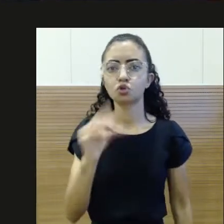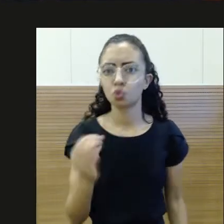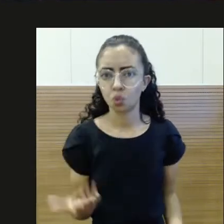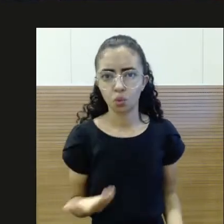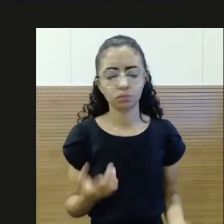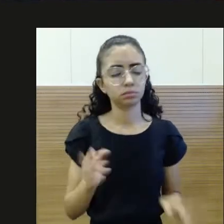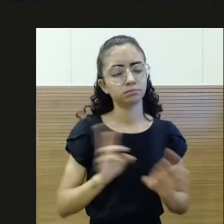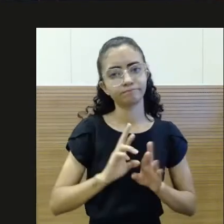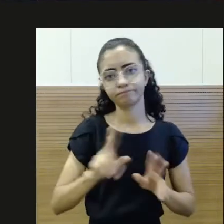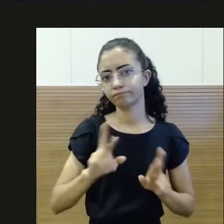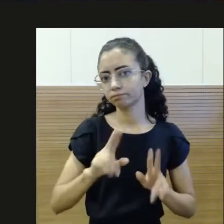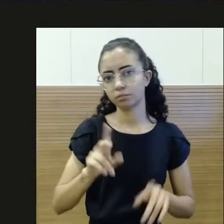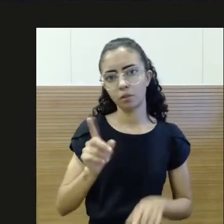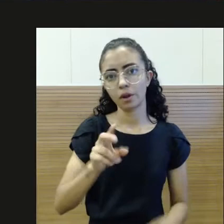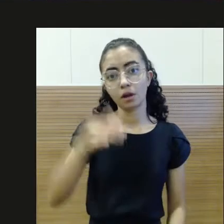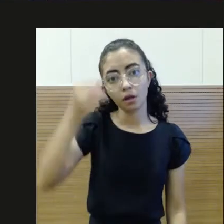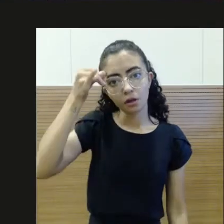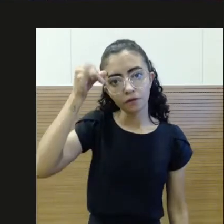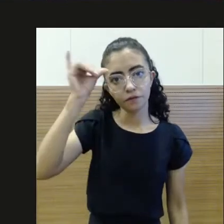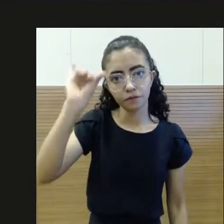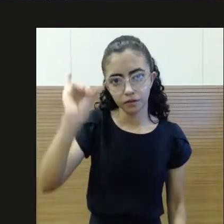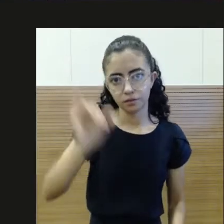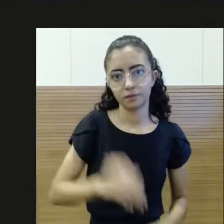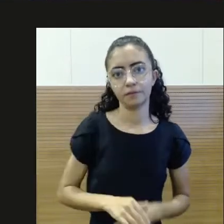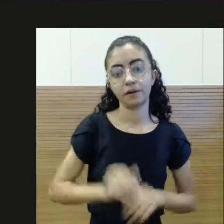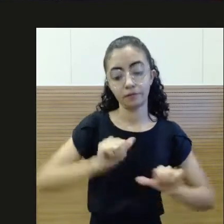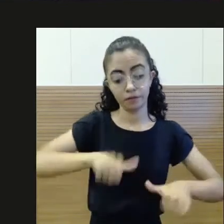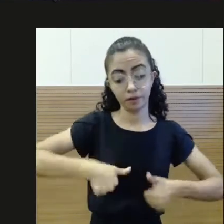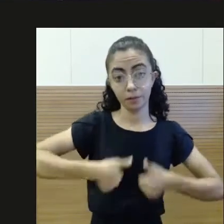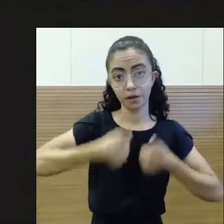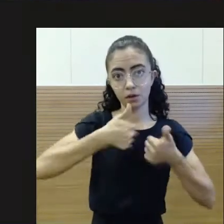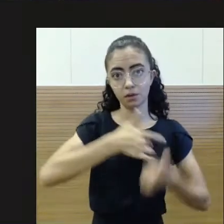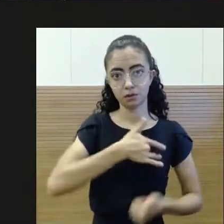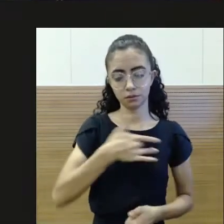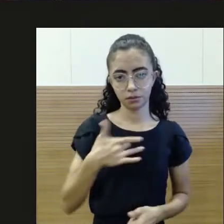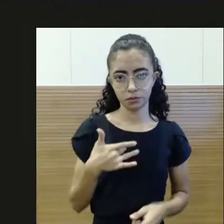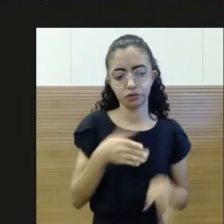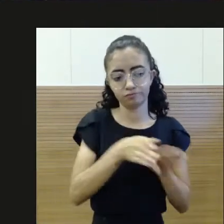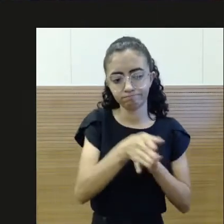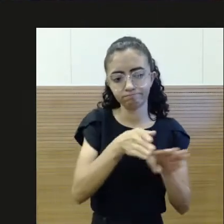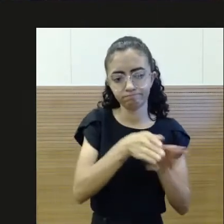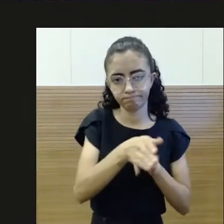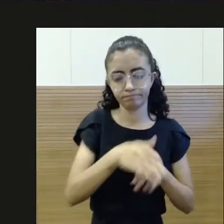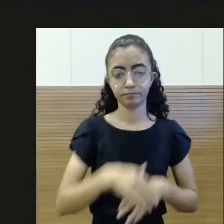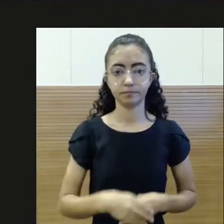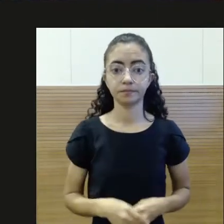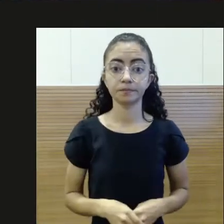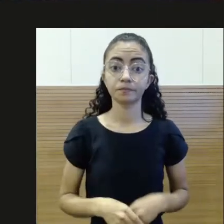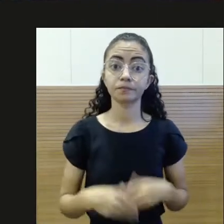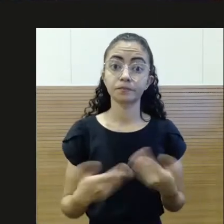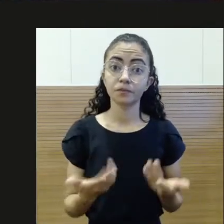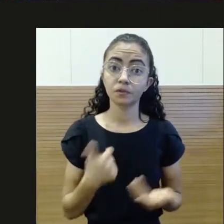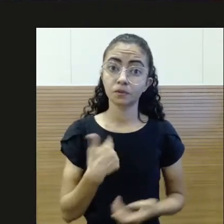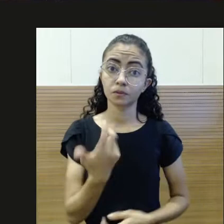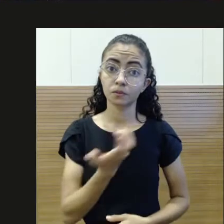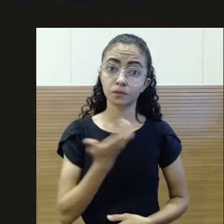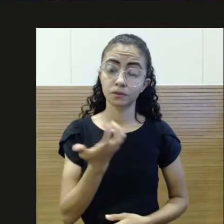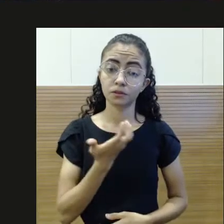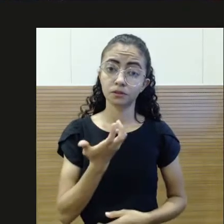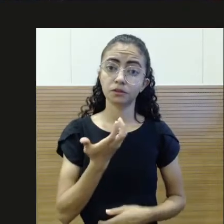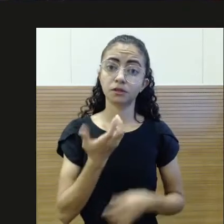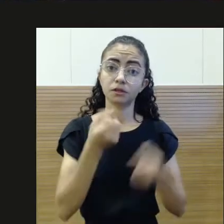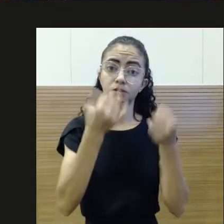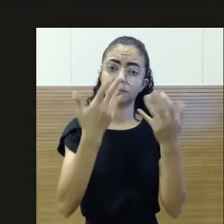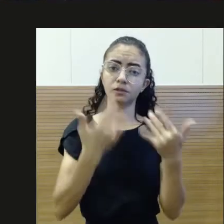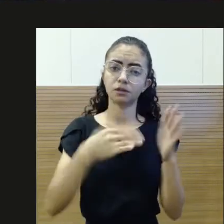Então, ele é bastante claro em suas recomendações. Finalmente, eu só queria dizer que o Guia Alimentar é